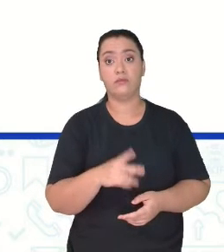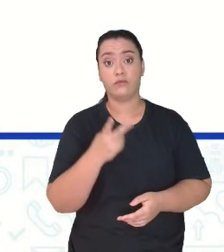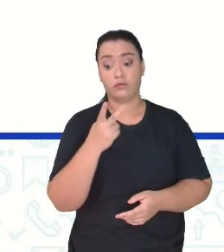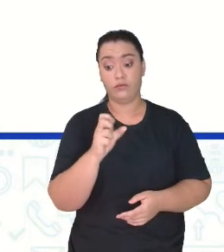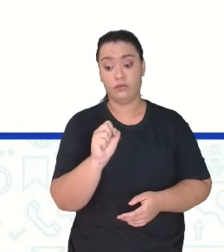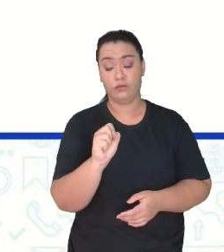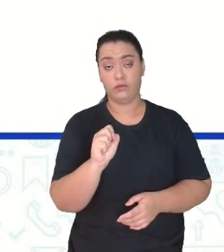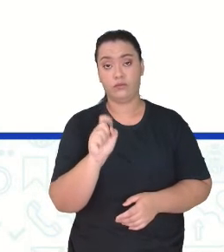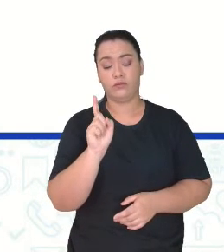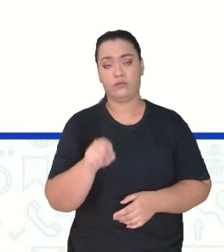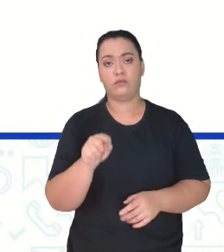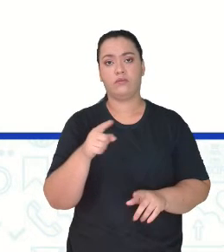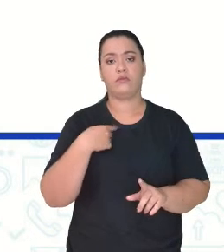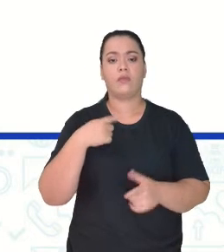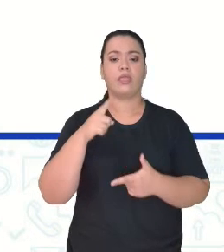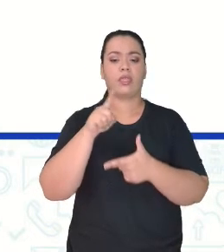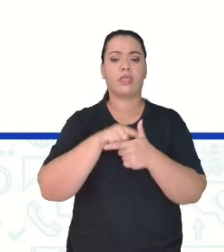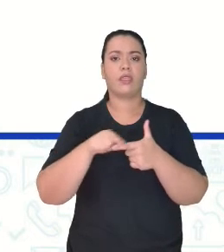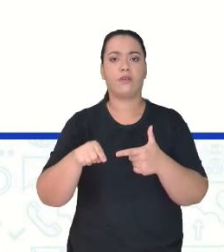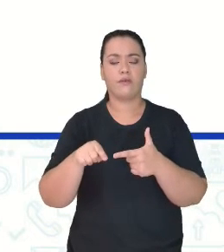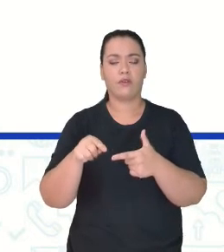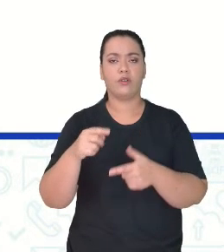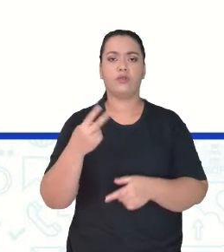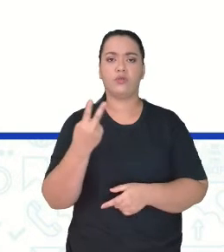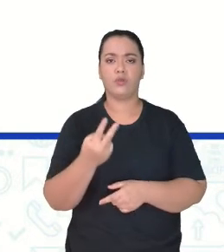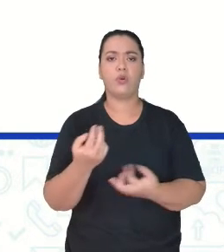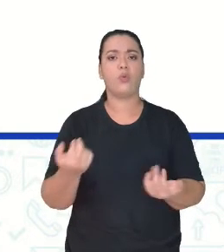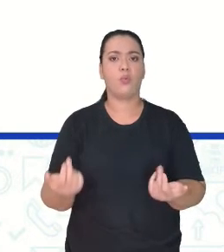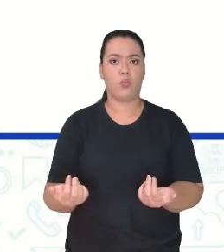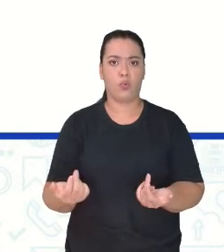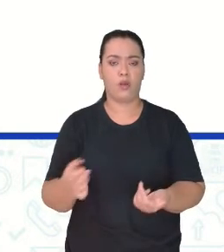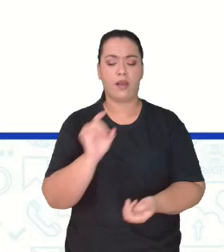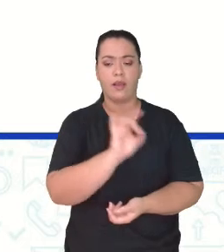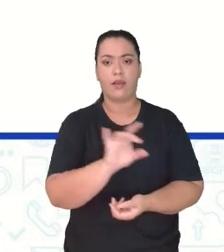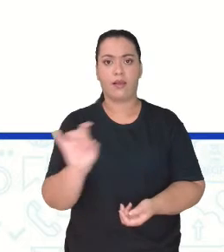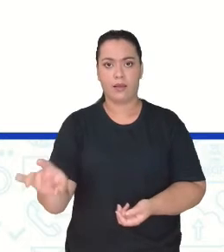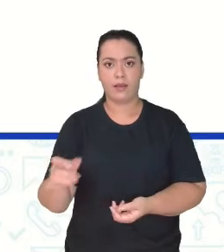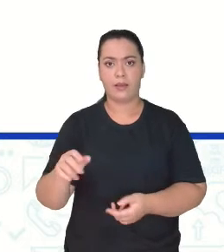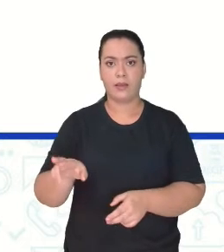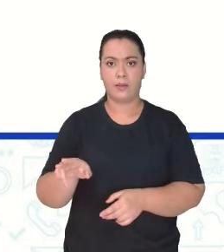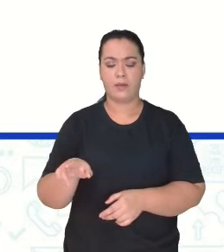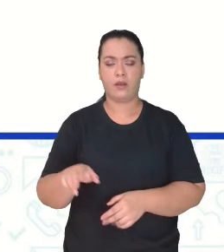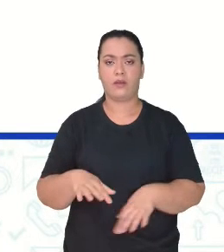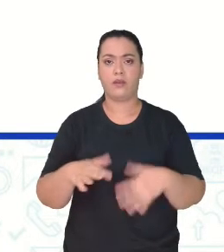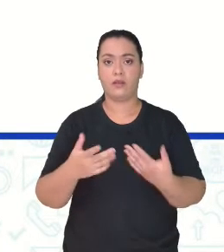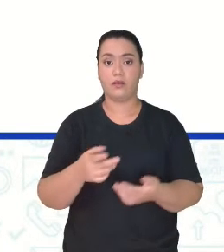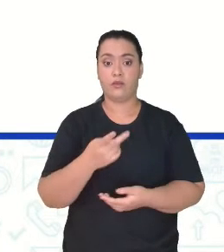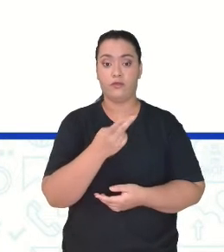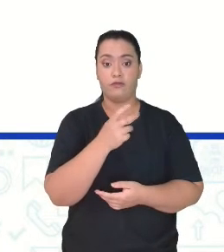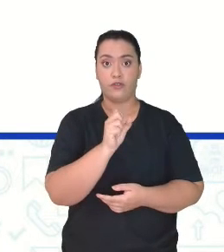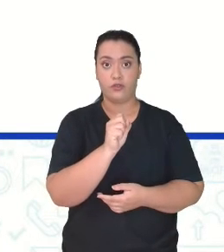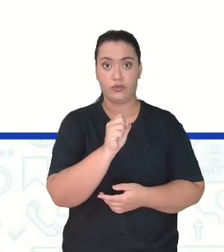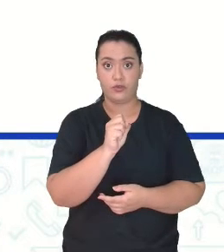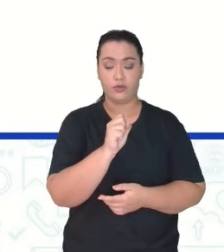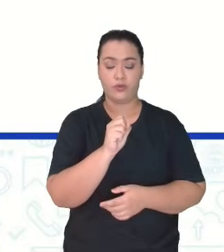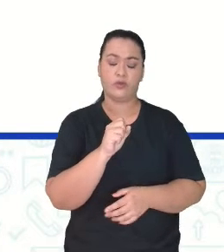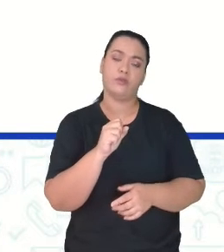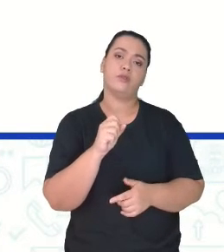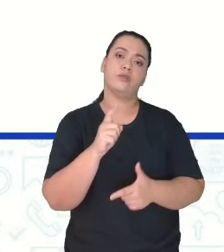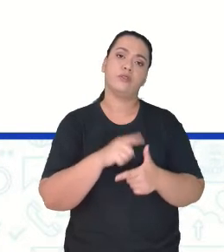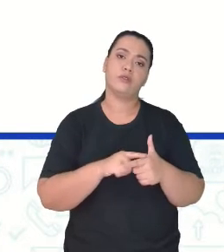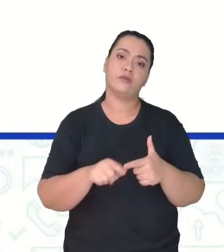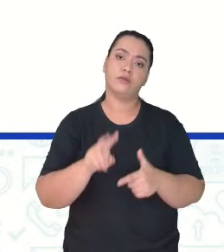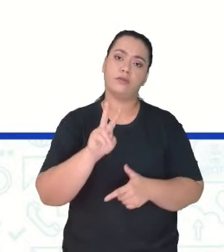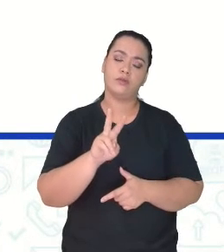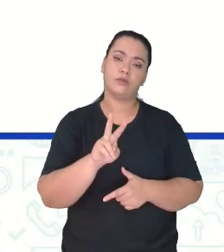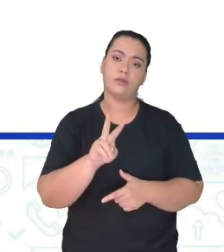anos e divido de forma igual para cada uma de suas irmãs. Então, pegando 28 aí e dividindo por